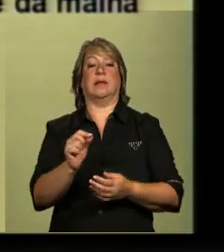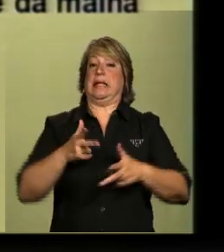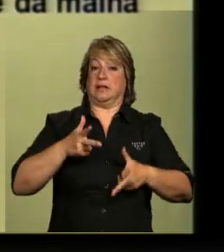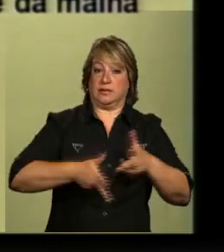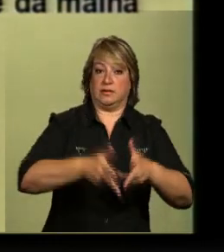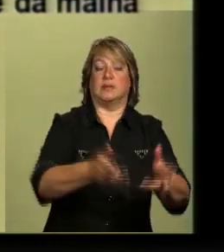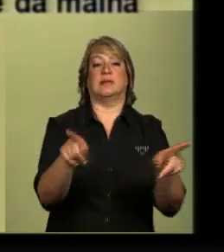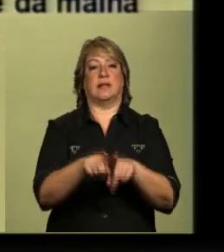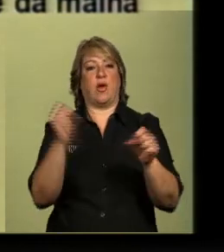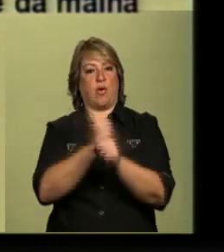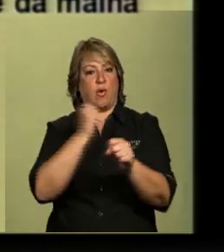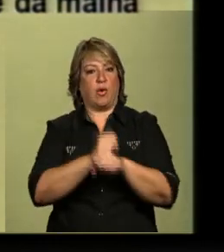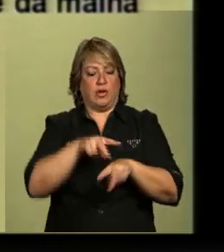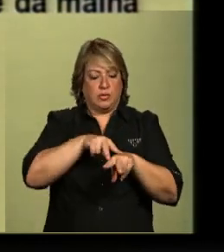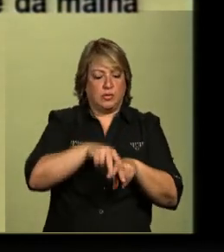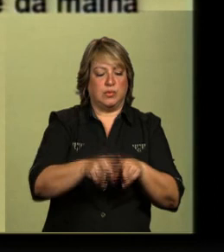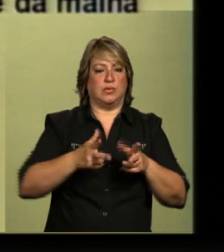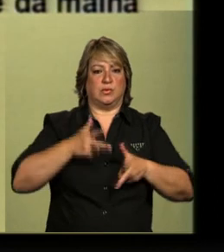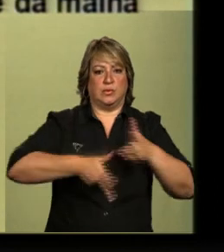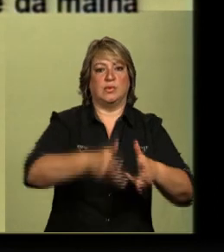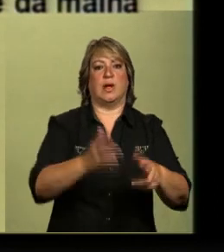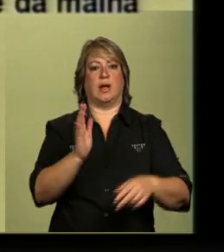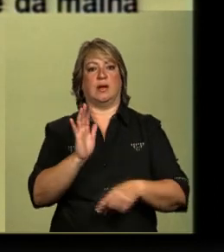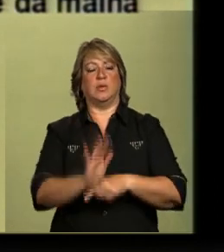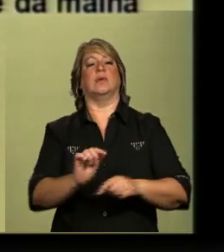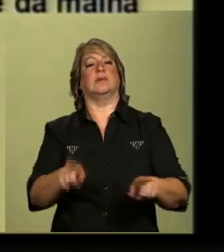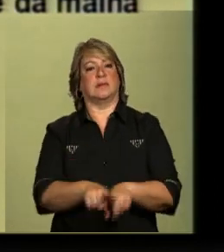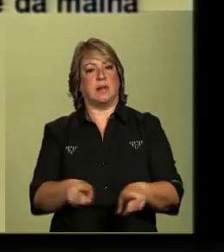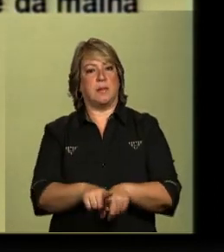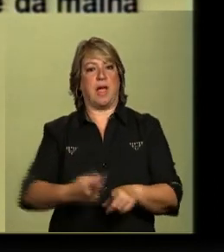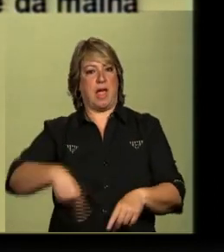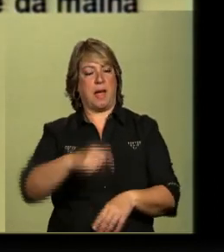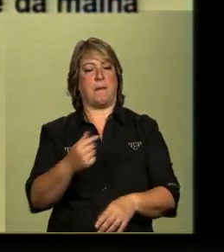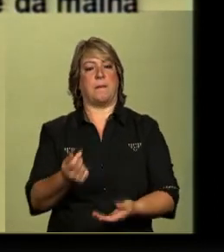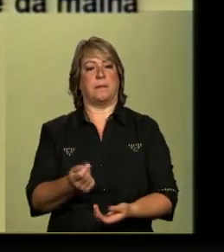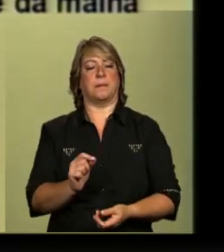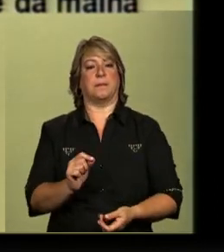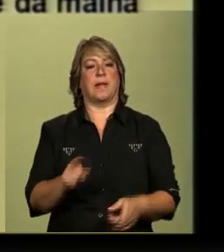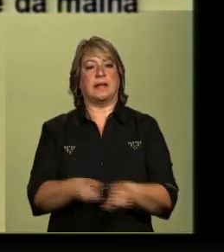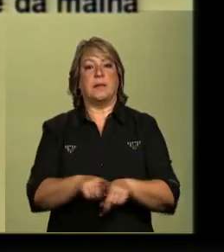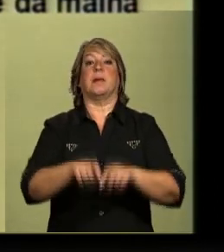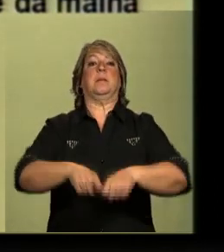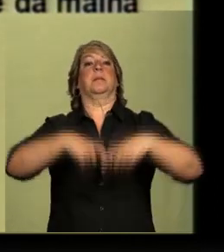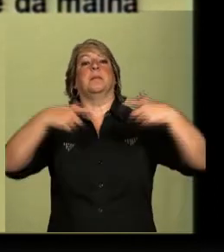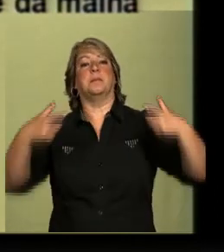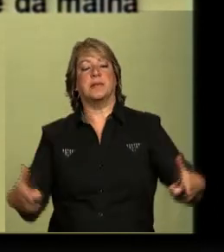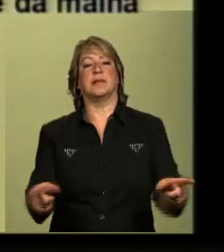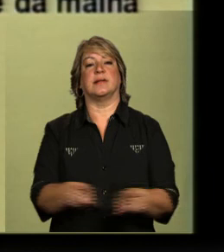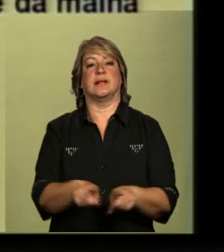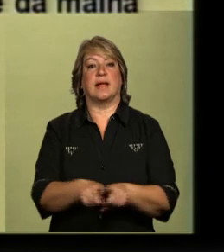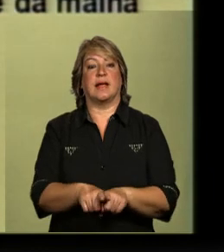ferrovias a reestruturação do modelo de investimentos em exploração das mesmas assim como a expansão e o